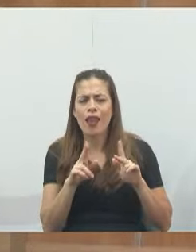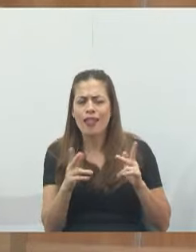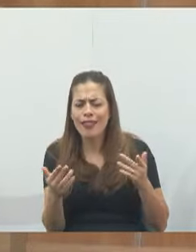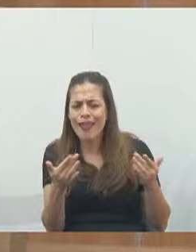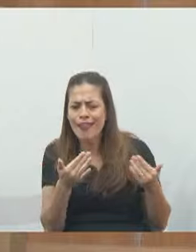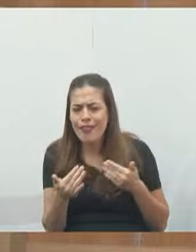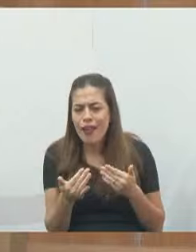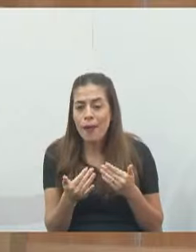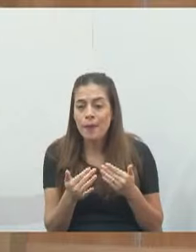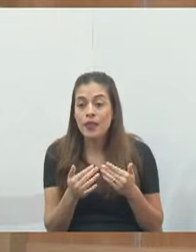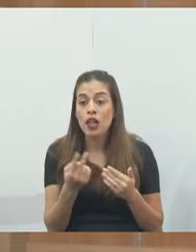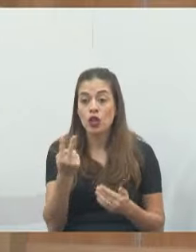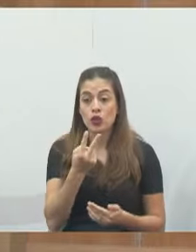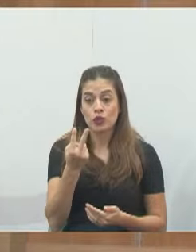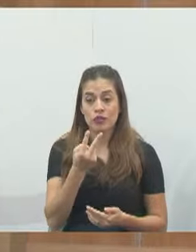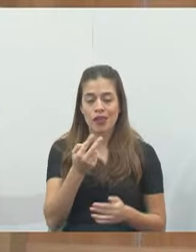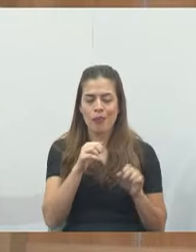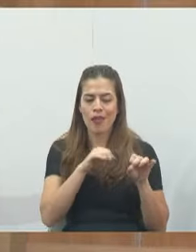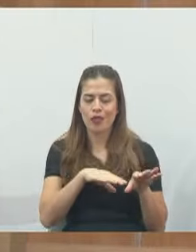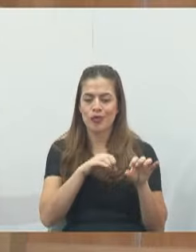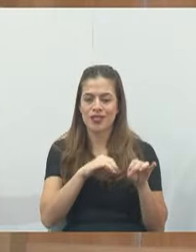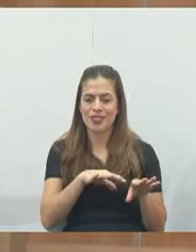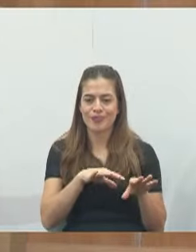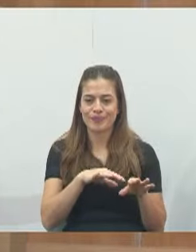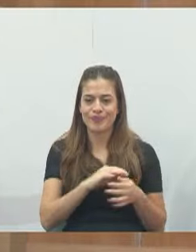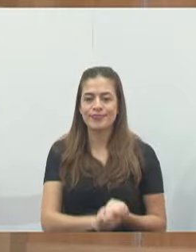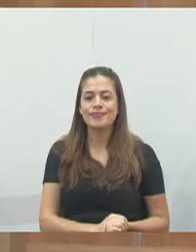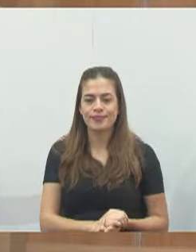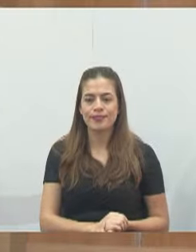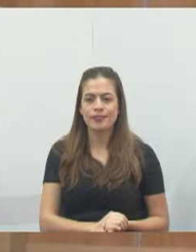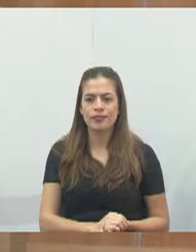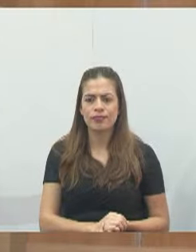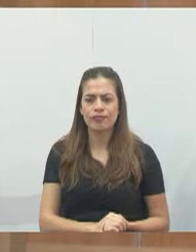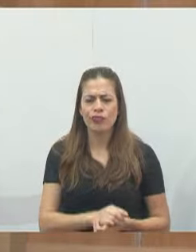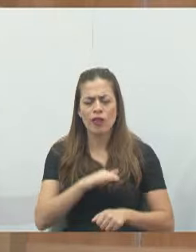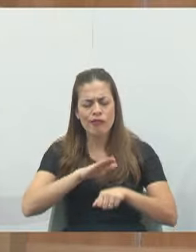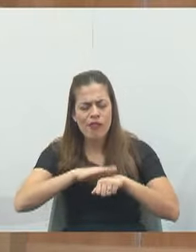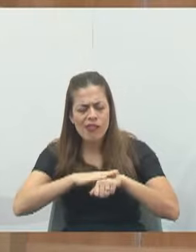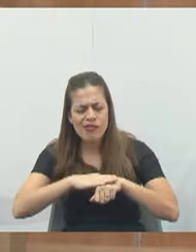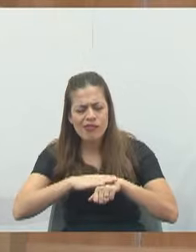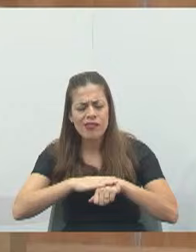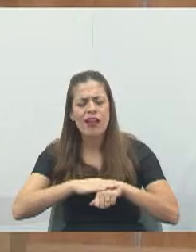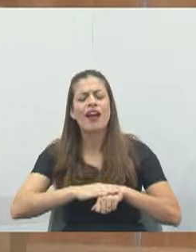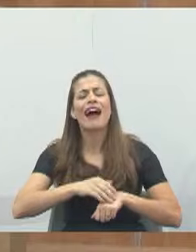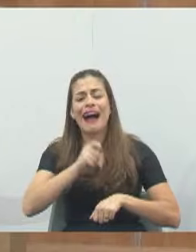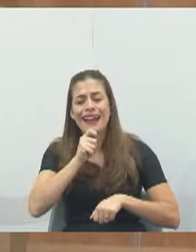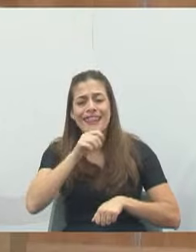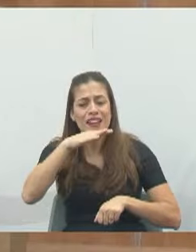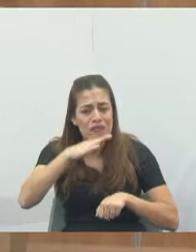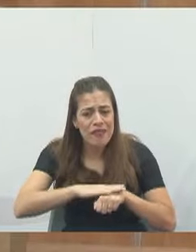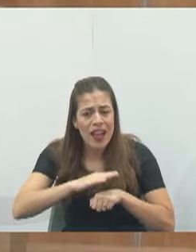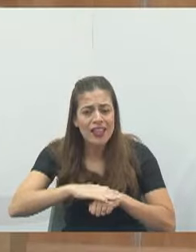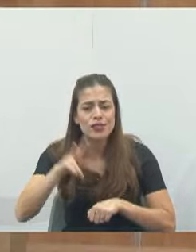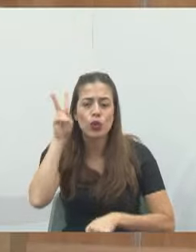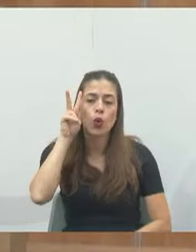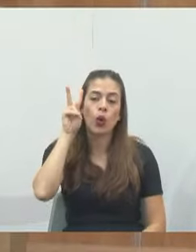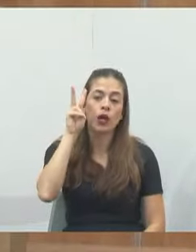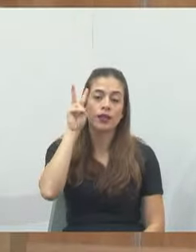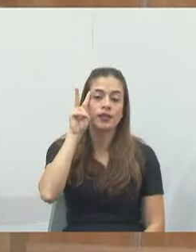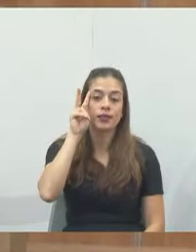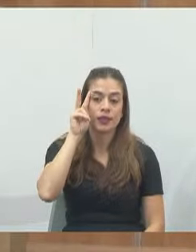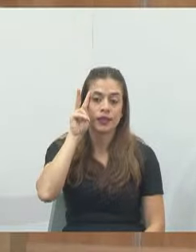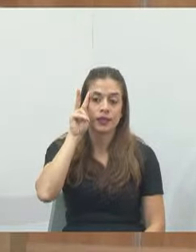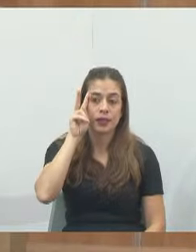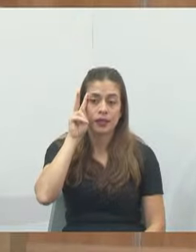delas relacionadas à educação, aonde você fez e faz história.